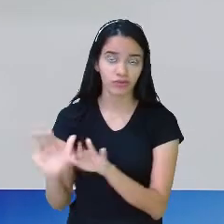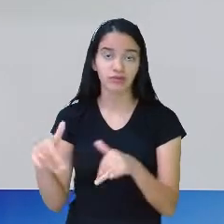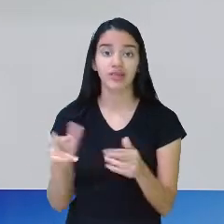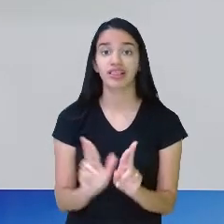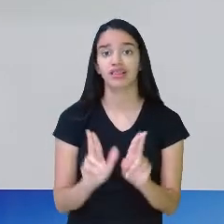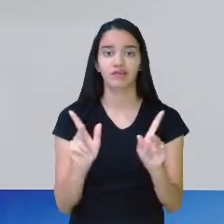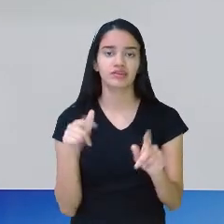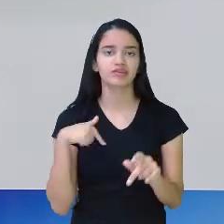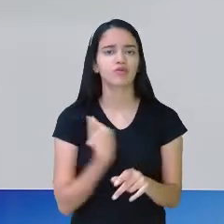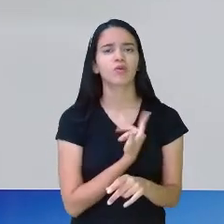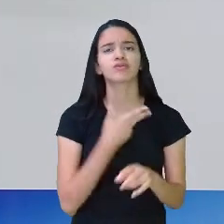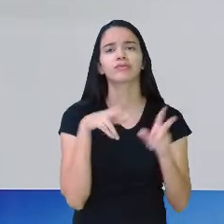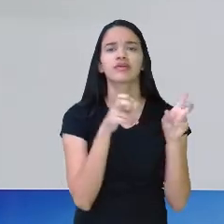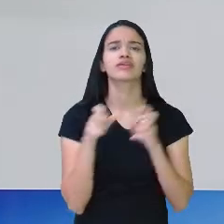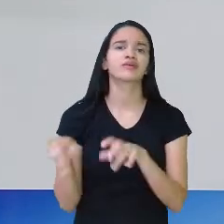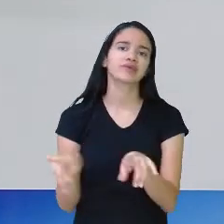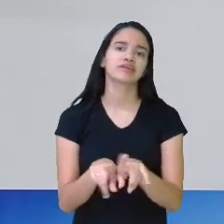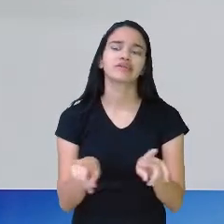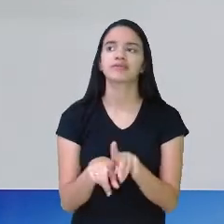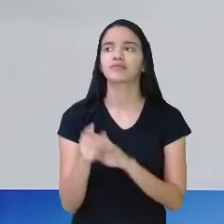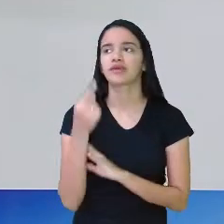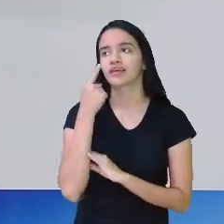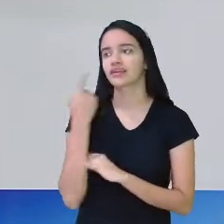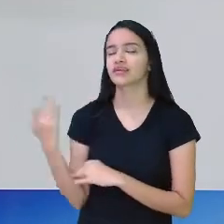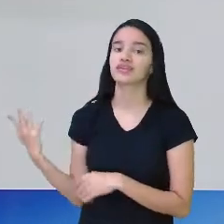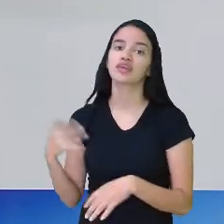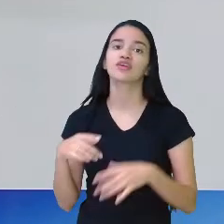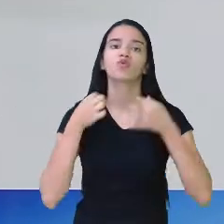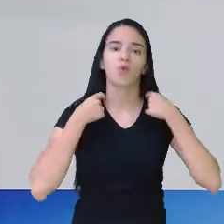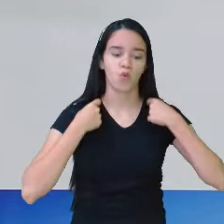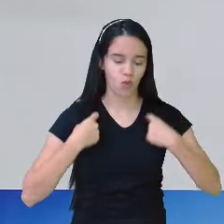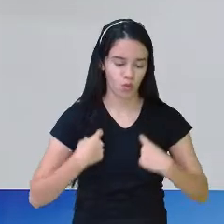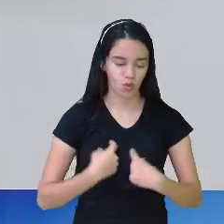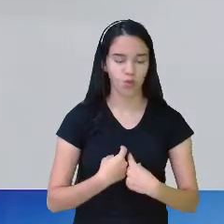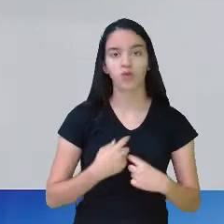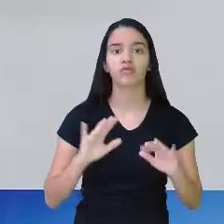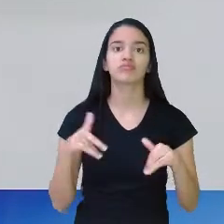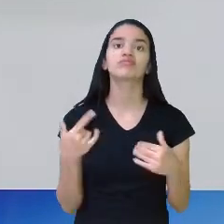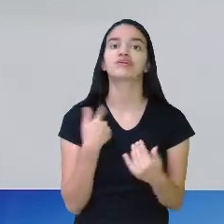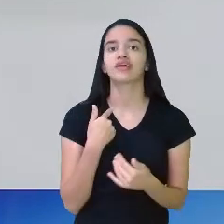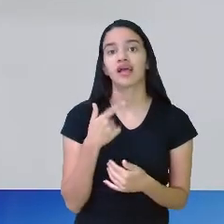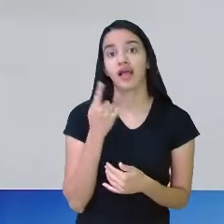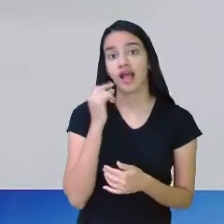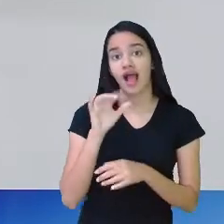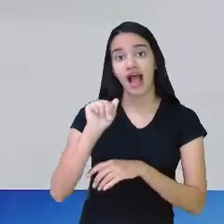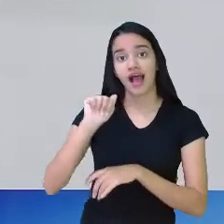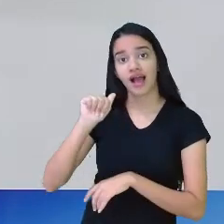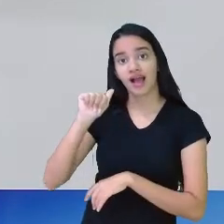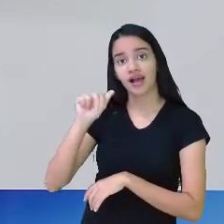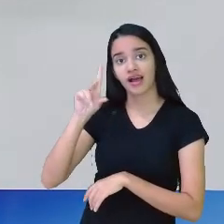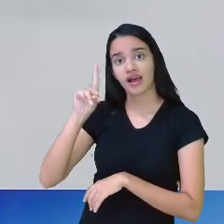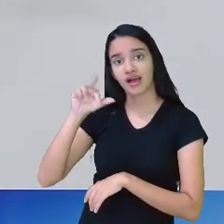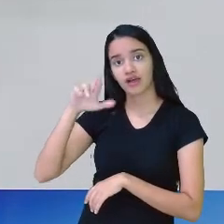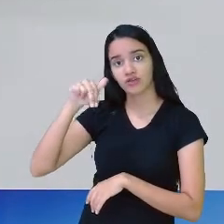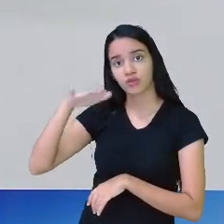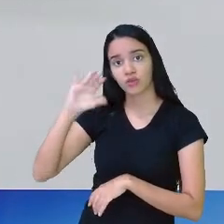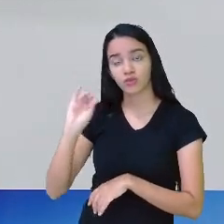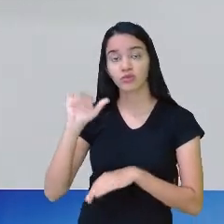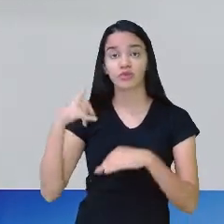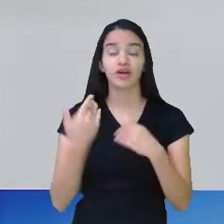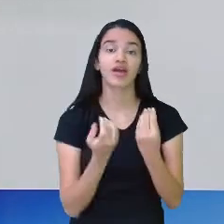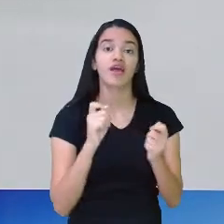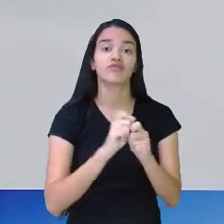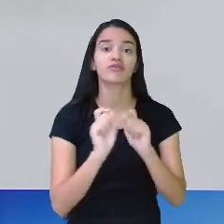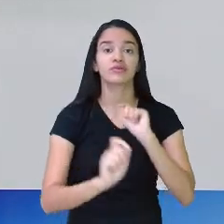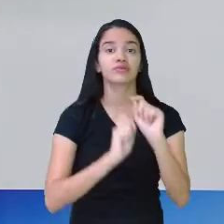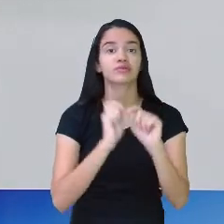A gente percebe também que ela tem um adorno, que é o colazinho, que tem. Esse adorno é muito fofinho, porque eles são feitos